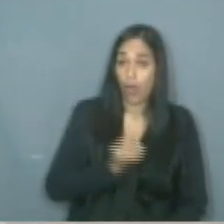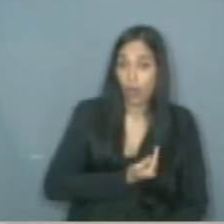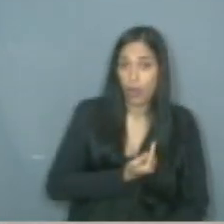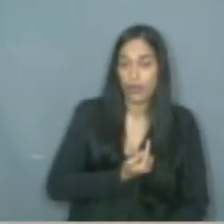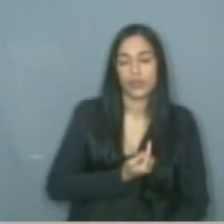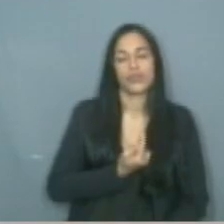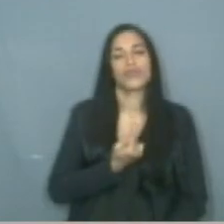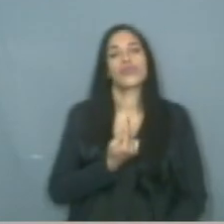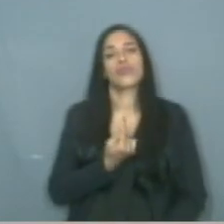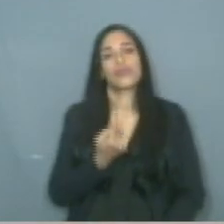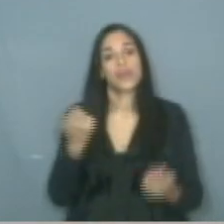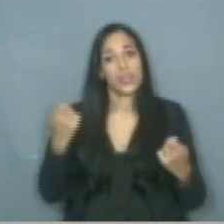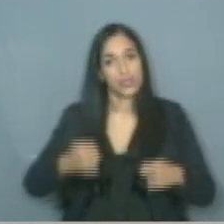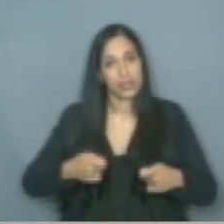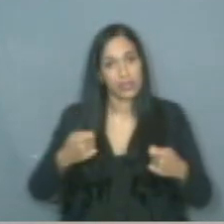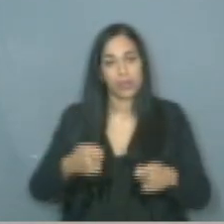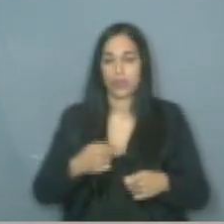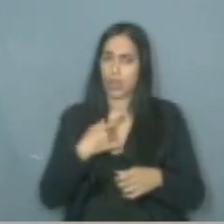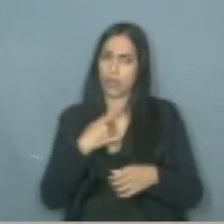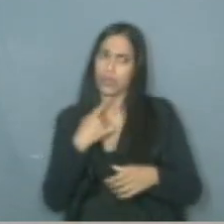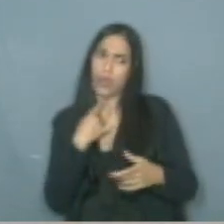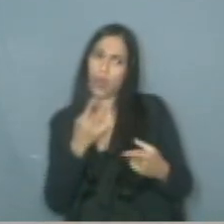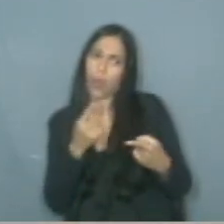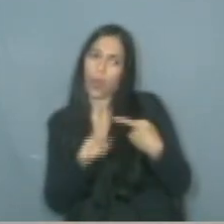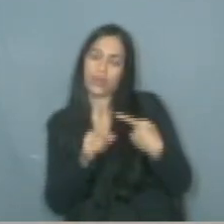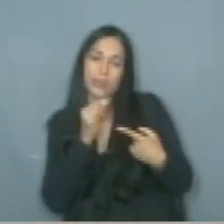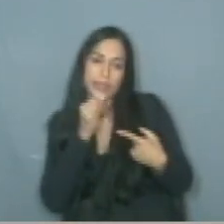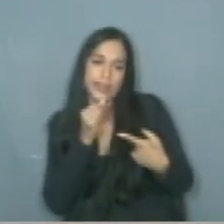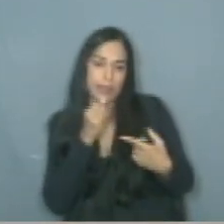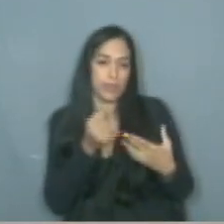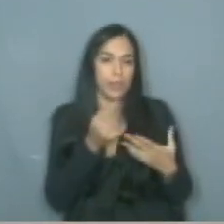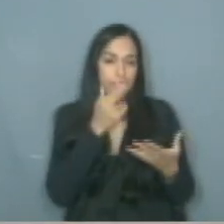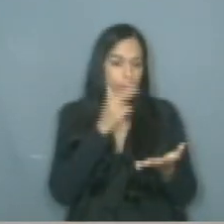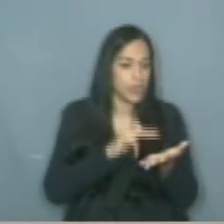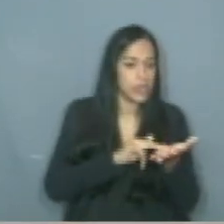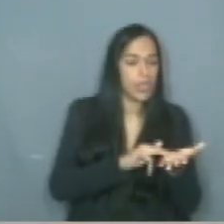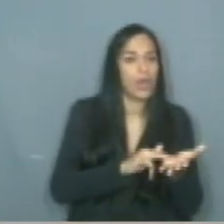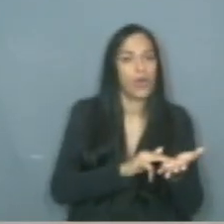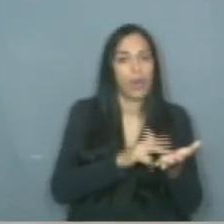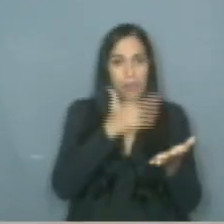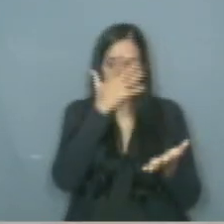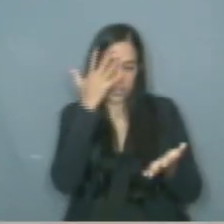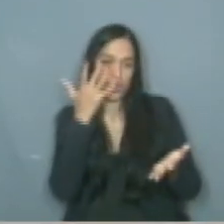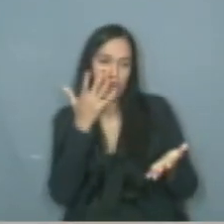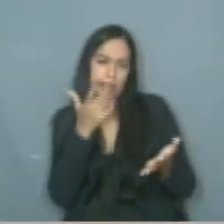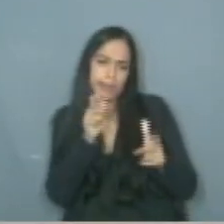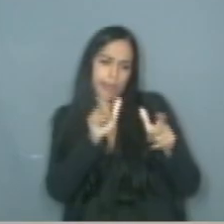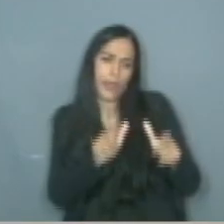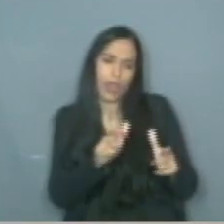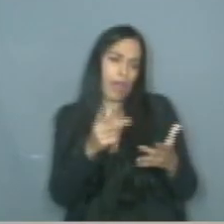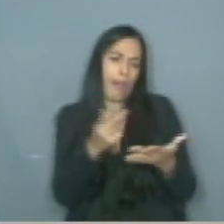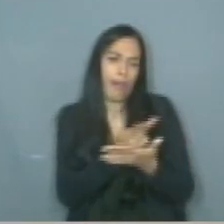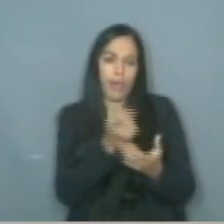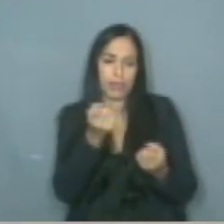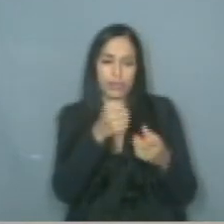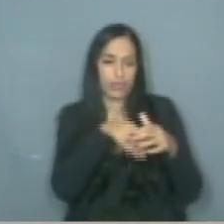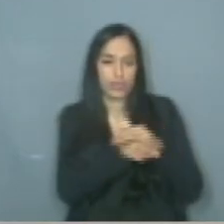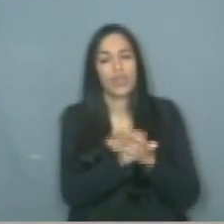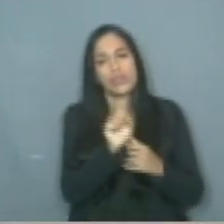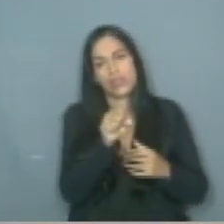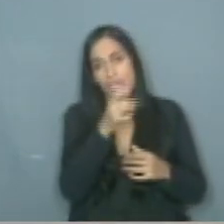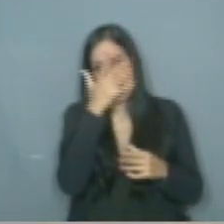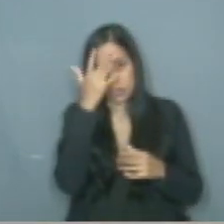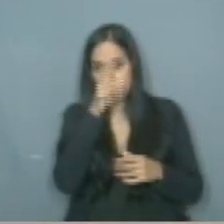é contra sanção, punição para aquelas pessoas que cometem uma infração. É óbvio que essas